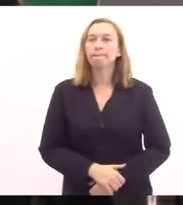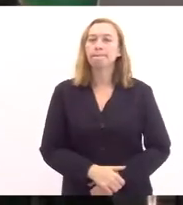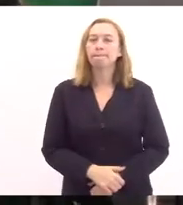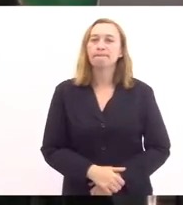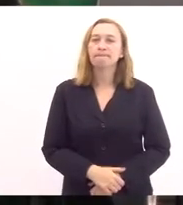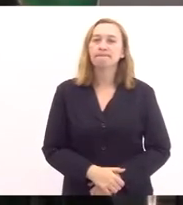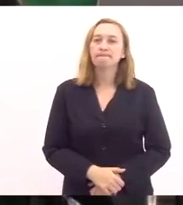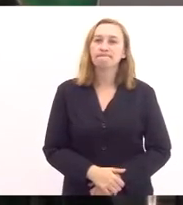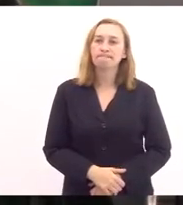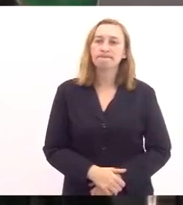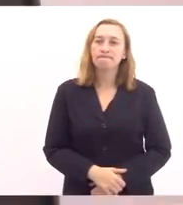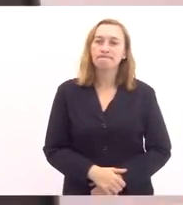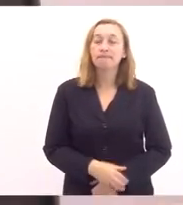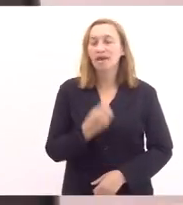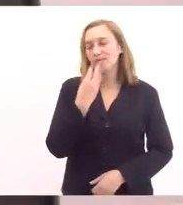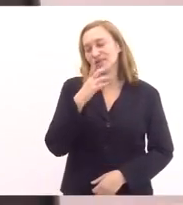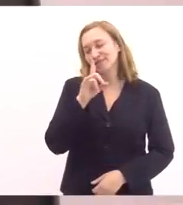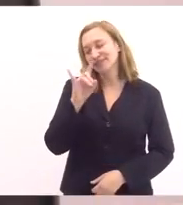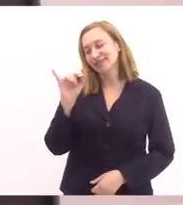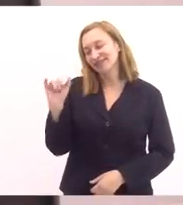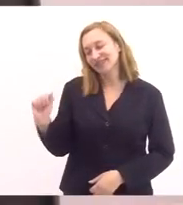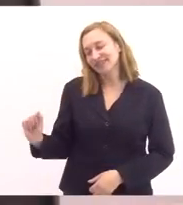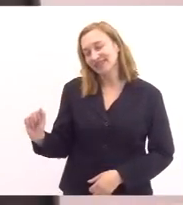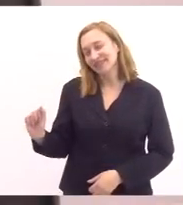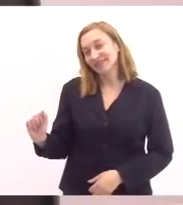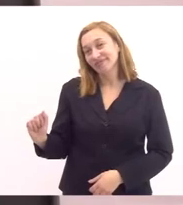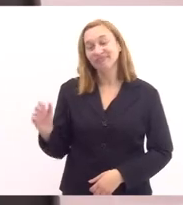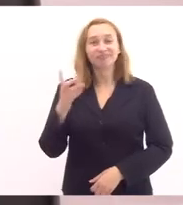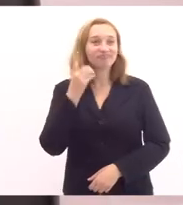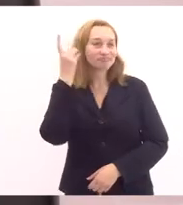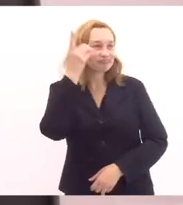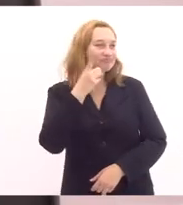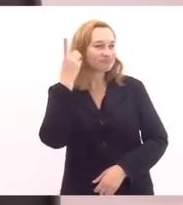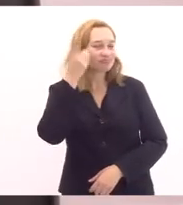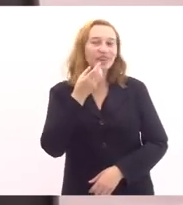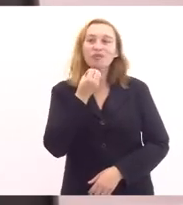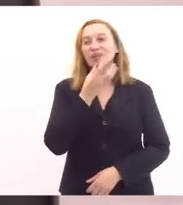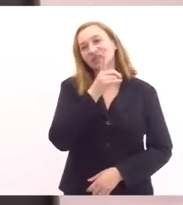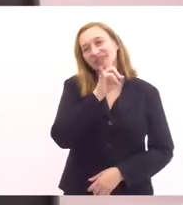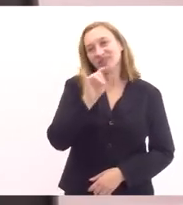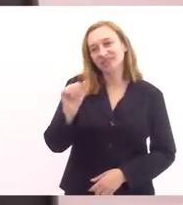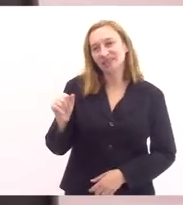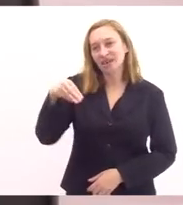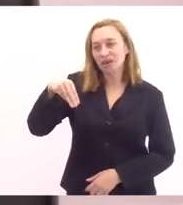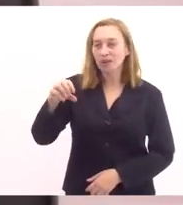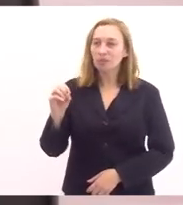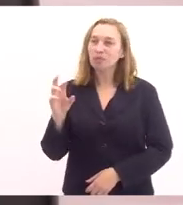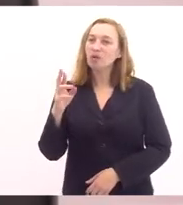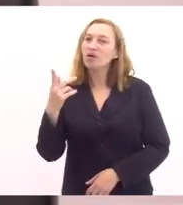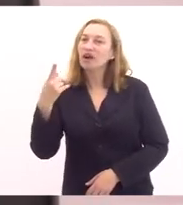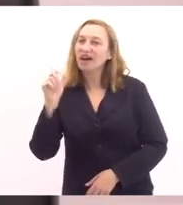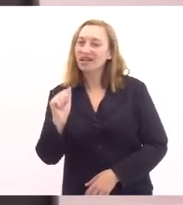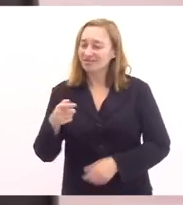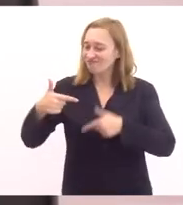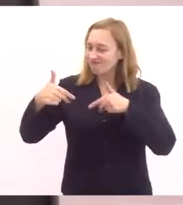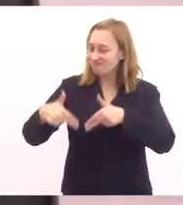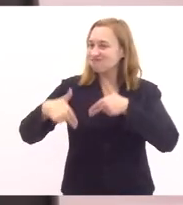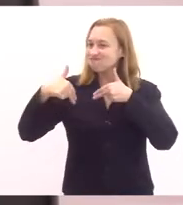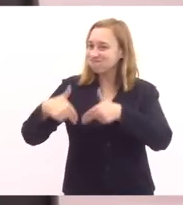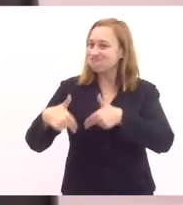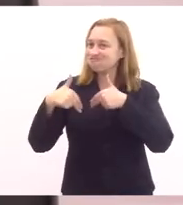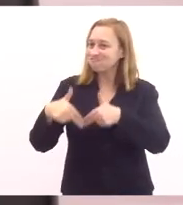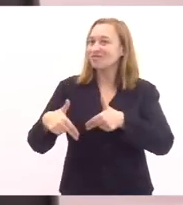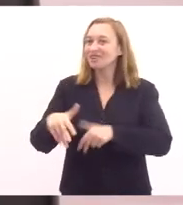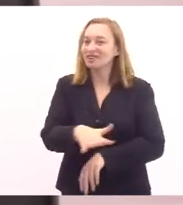Edna Oi um bom-dia bom-dia deputado Bom dia a Morgana que a militante